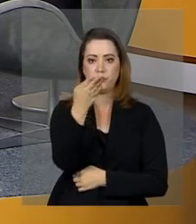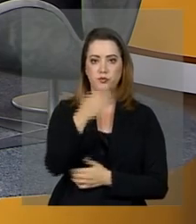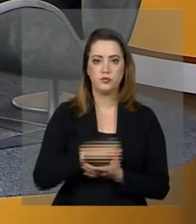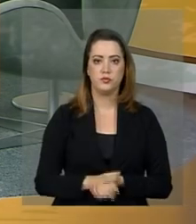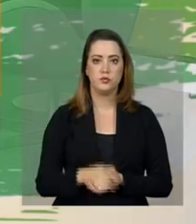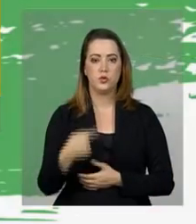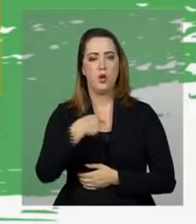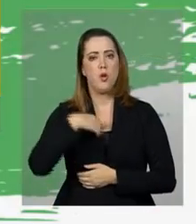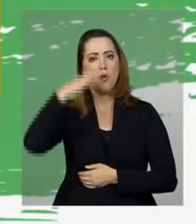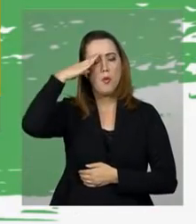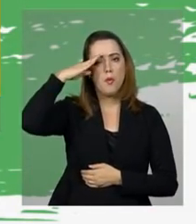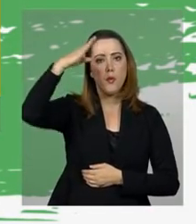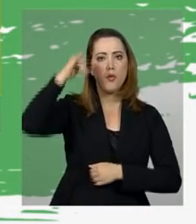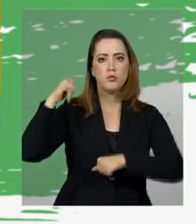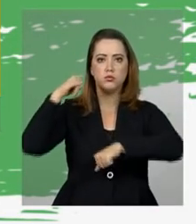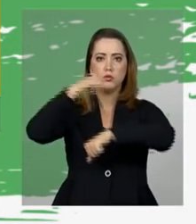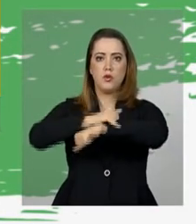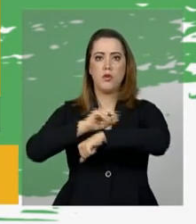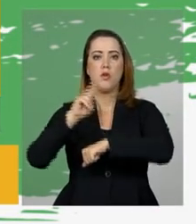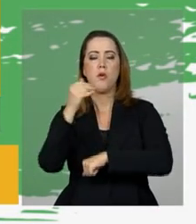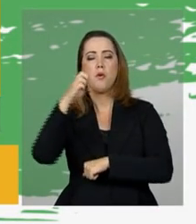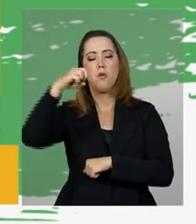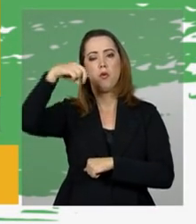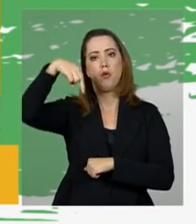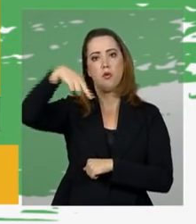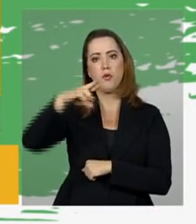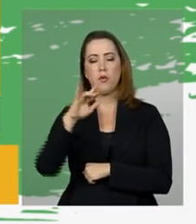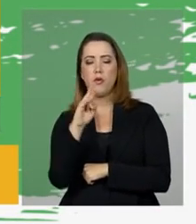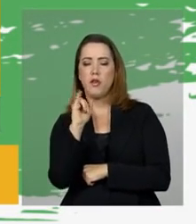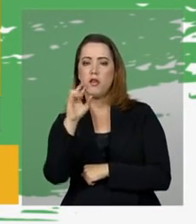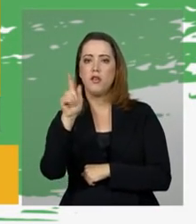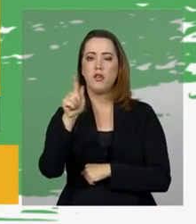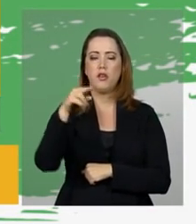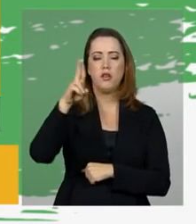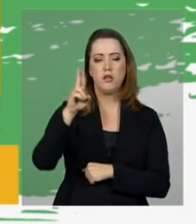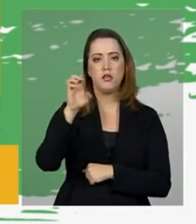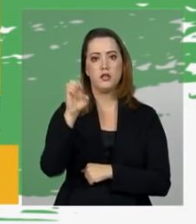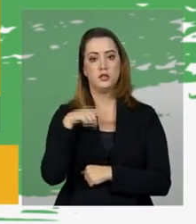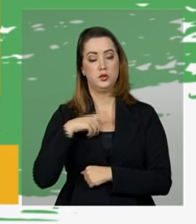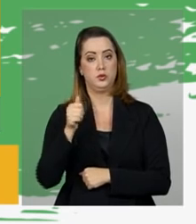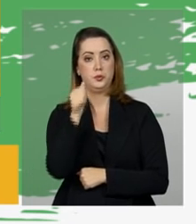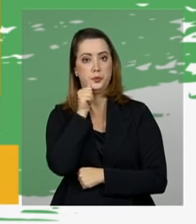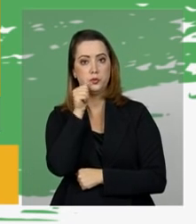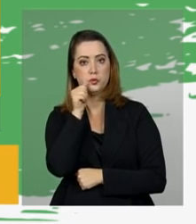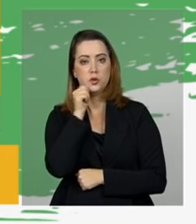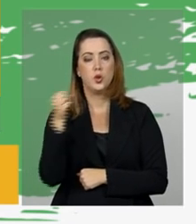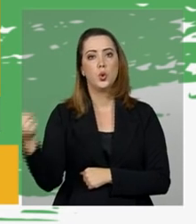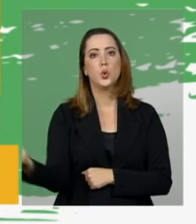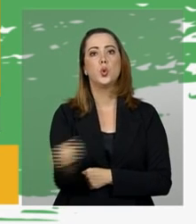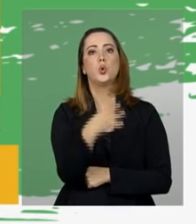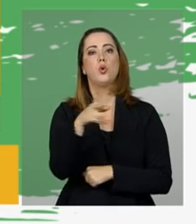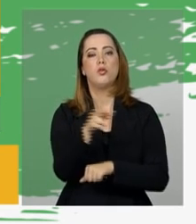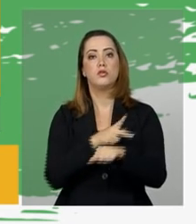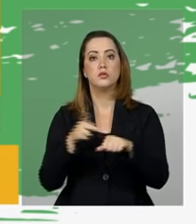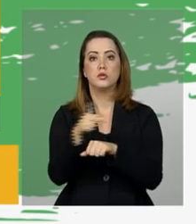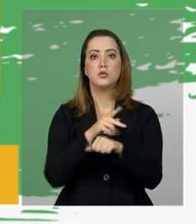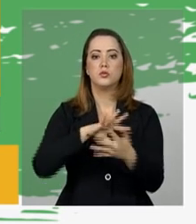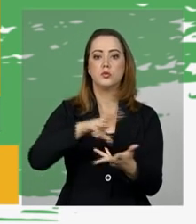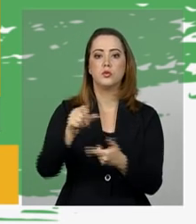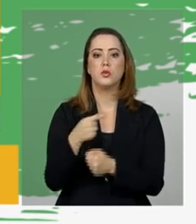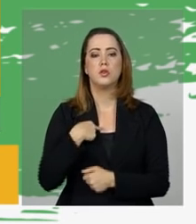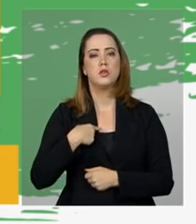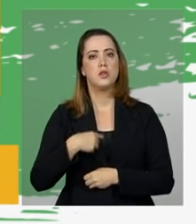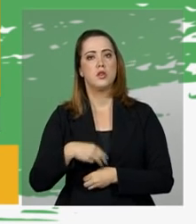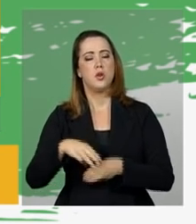Eu sou o capitão aviador Henrique Santos. Estou em Juba, Sudão do Sul, África. O país mais novo do planeta. Estou aqui em missão de